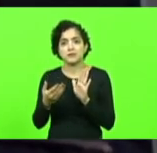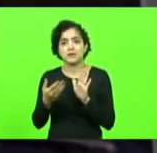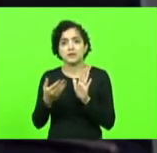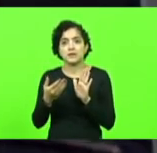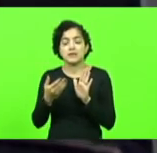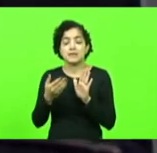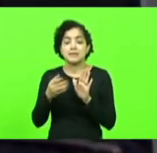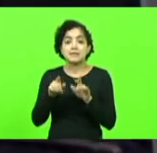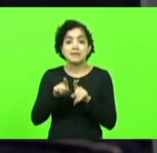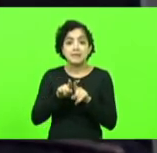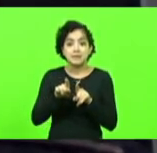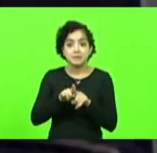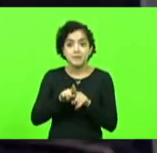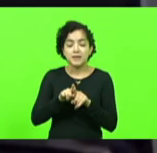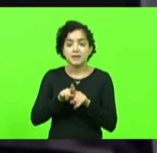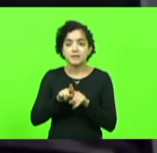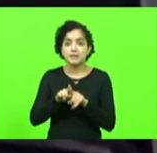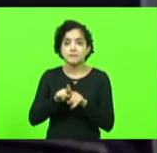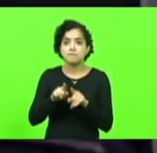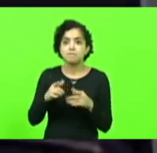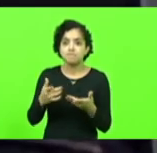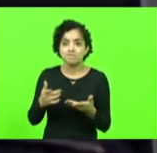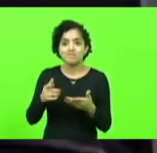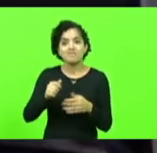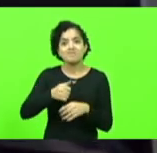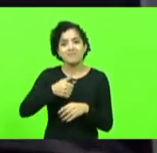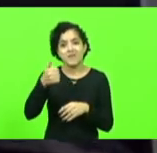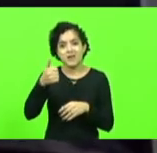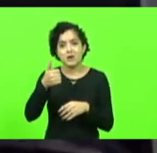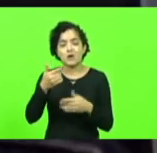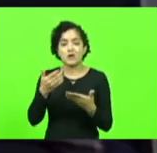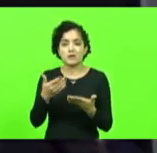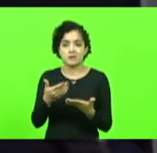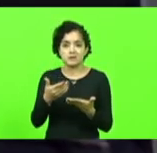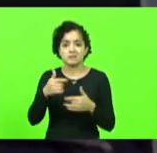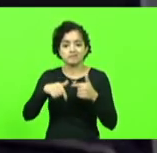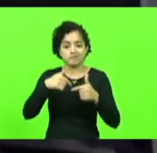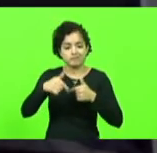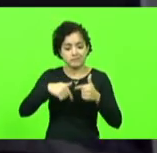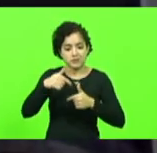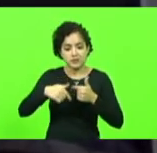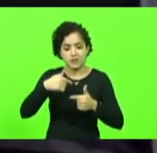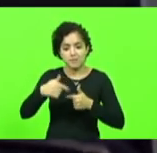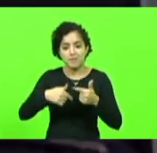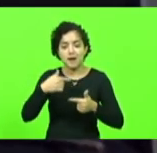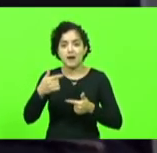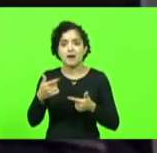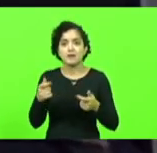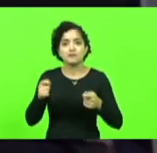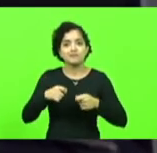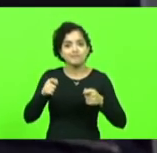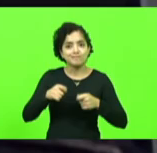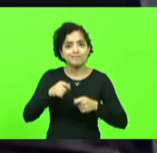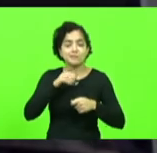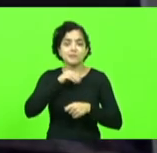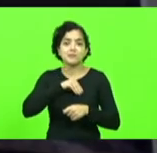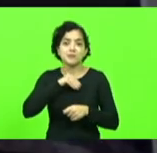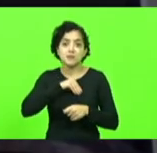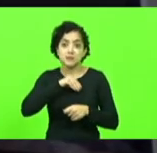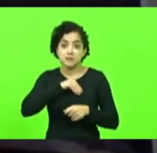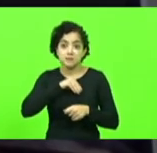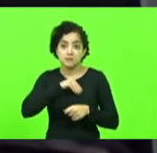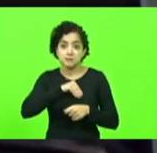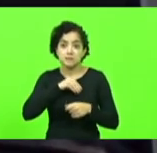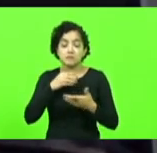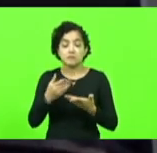também de melhores condições de trabalho, melhores condições salariais, melhores